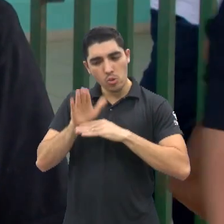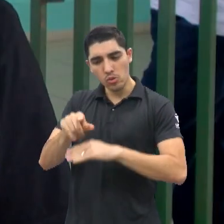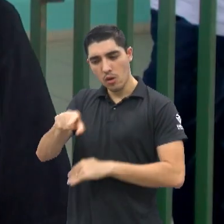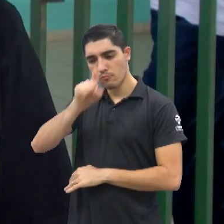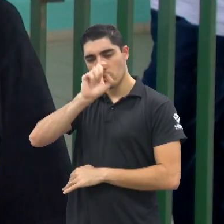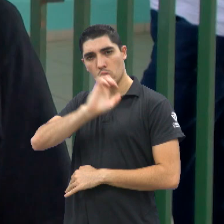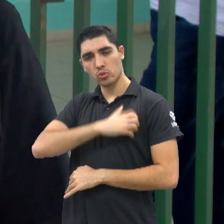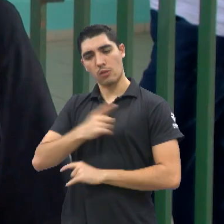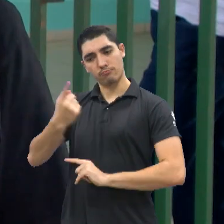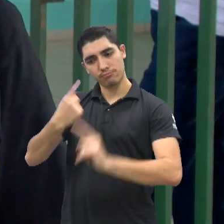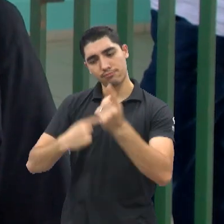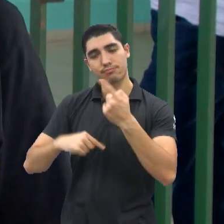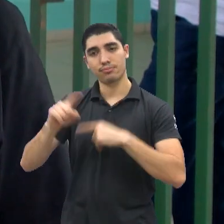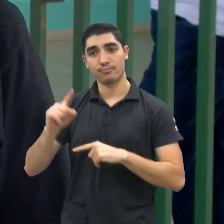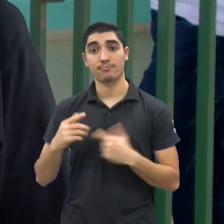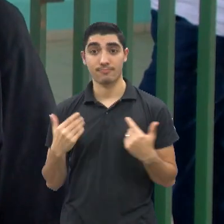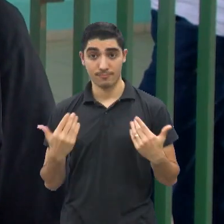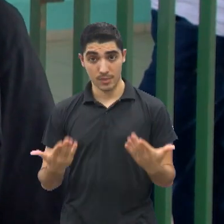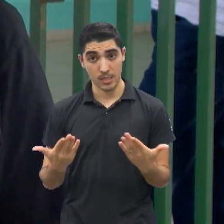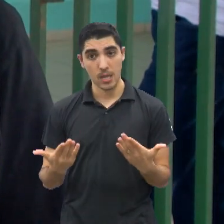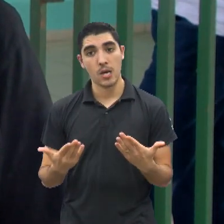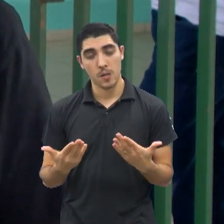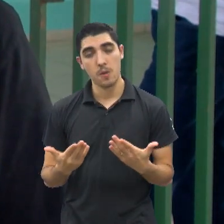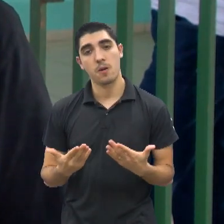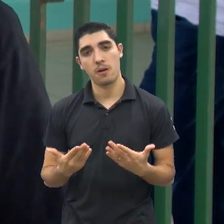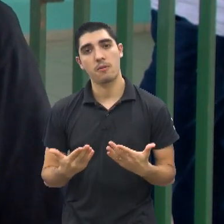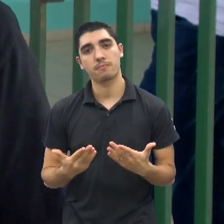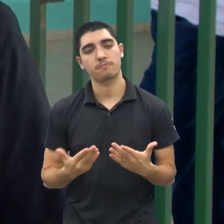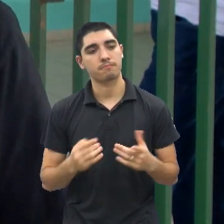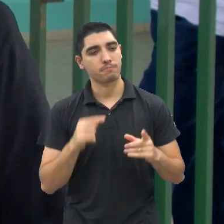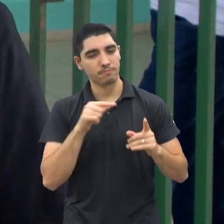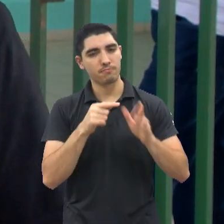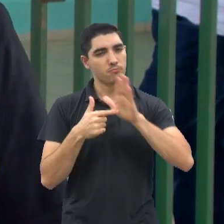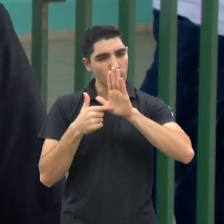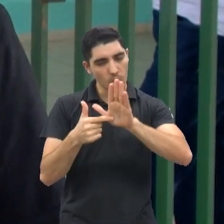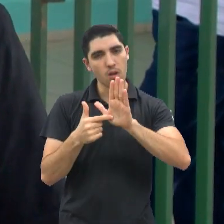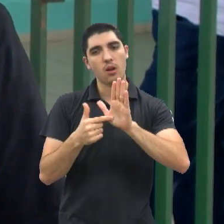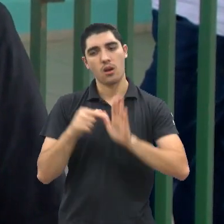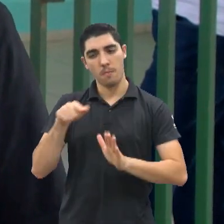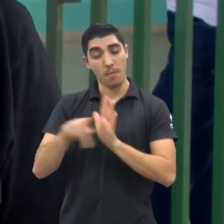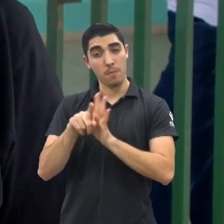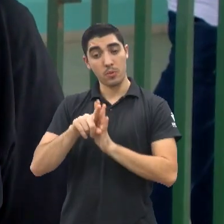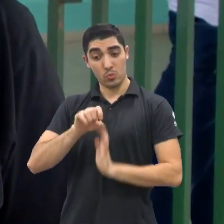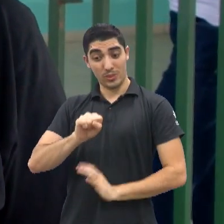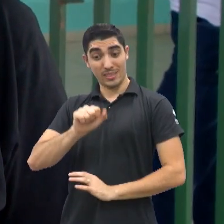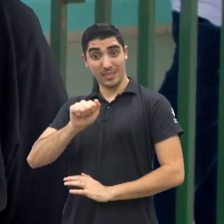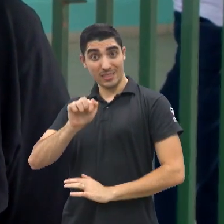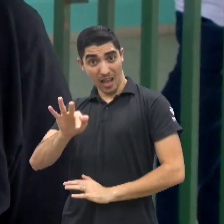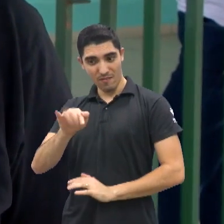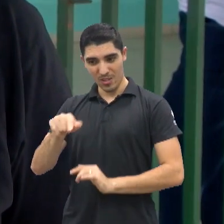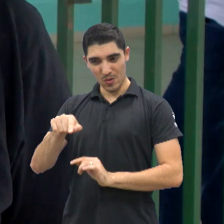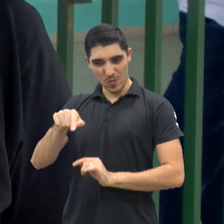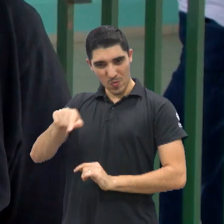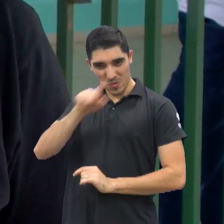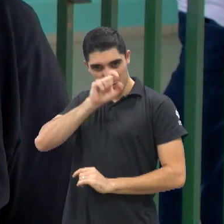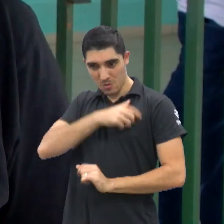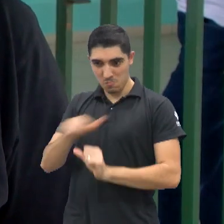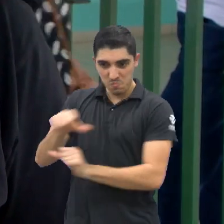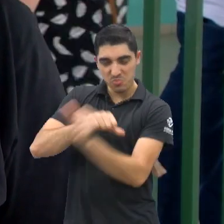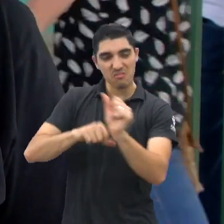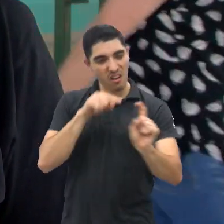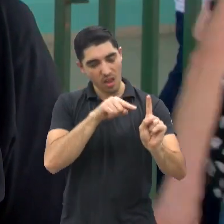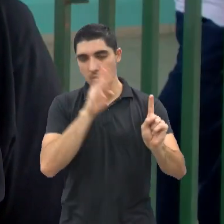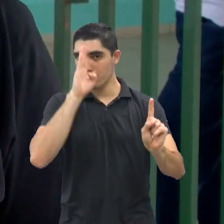e esse legado que que de de de saf ele tem uma participação fundamental o c sempre foi um apaixonado